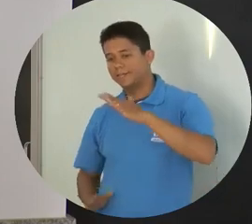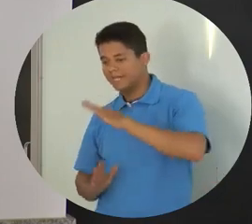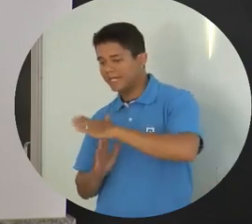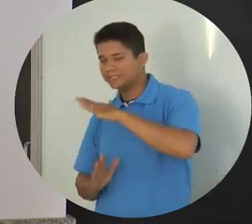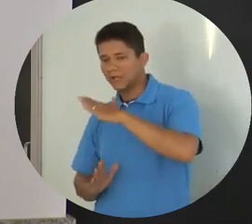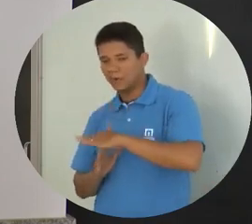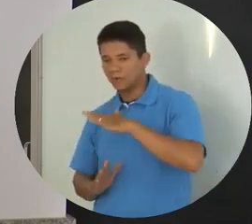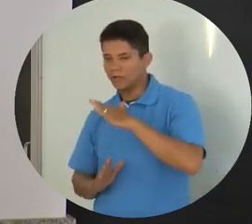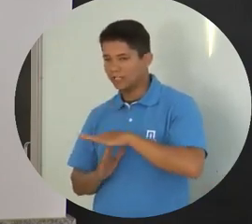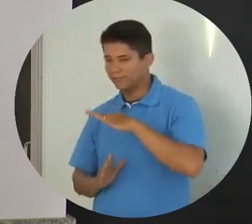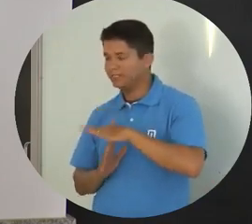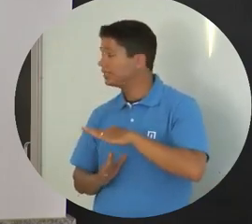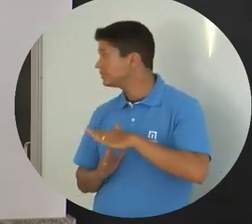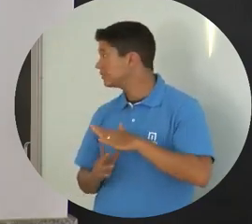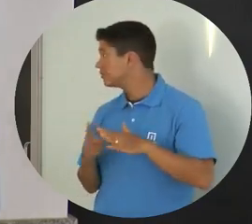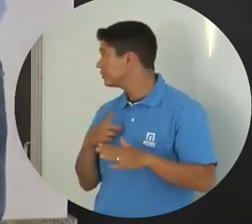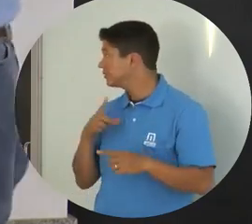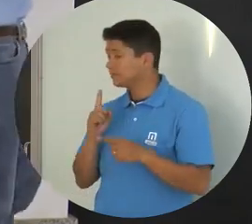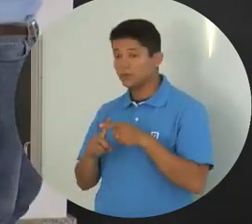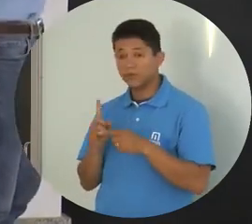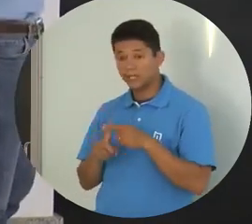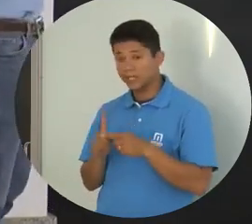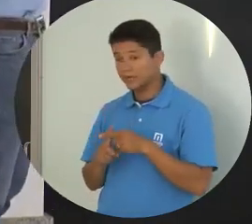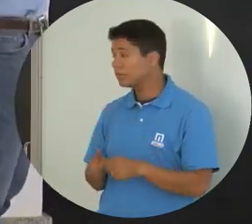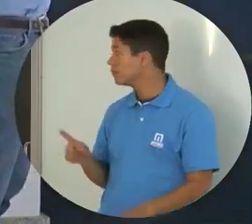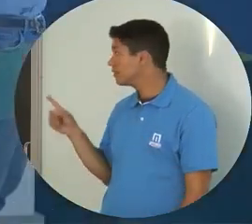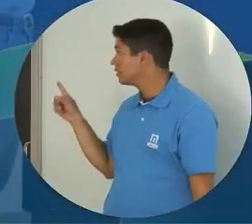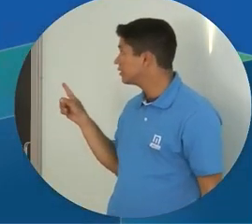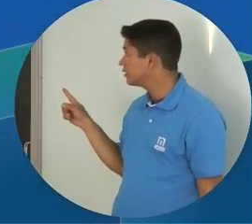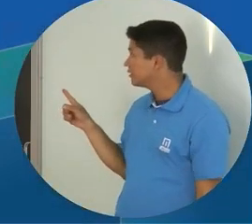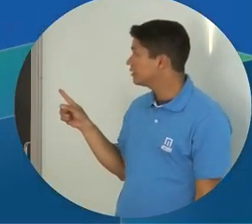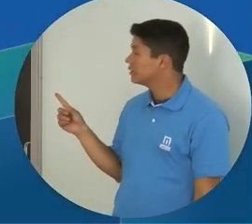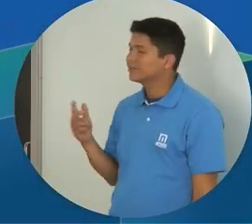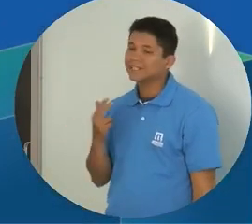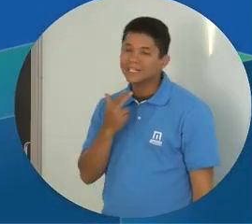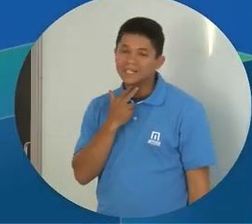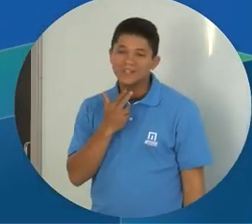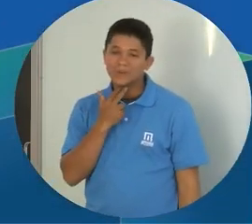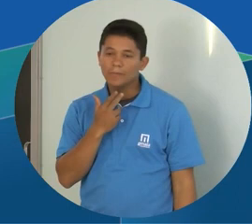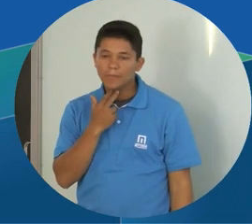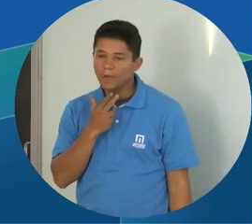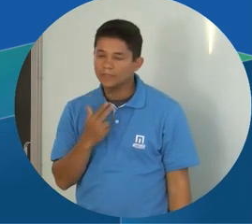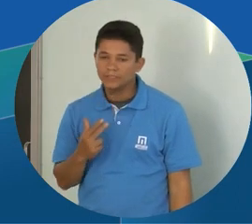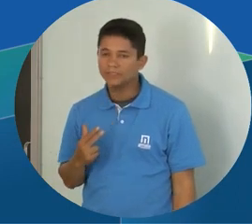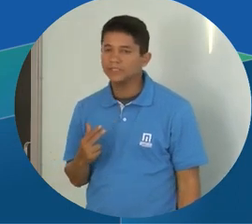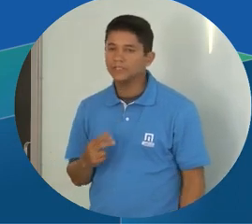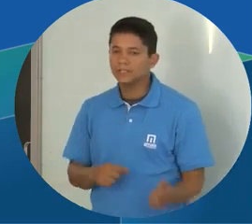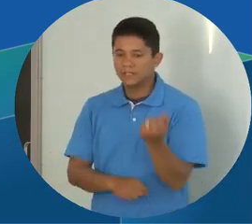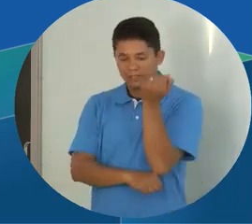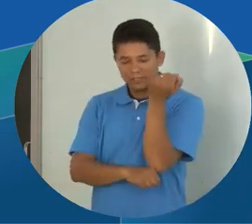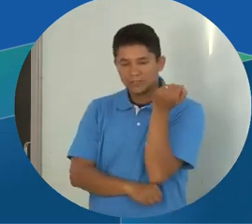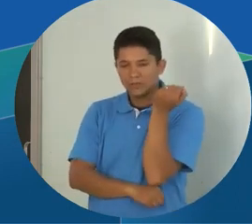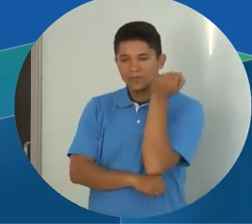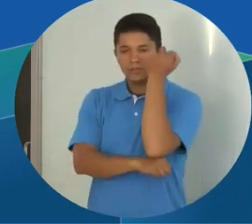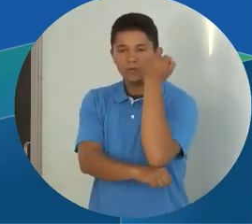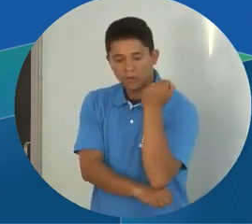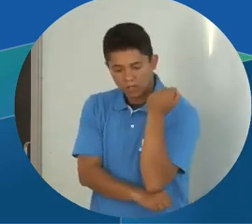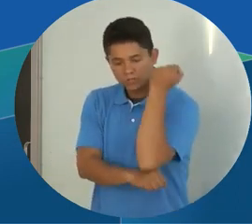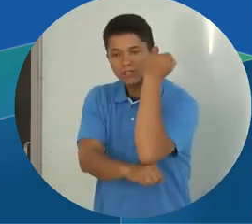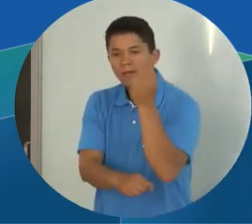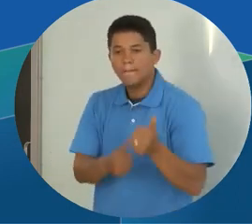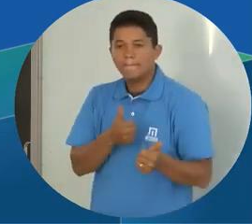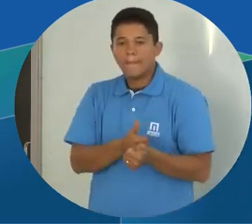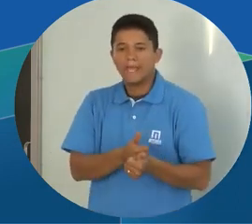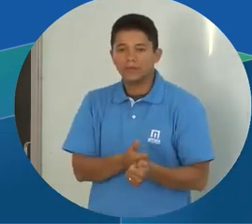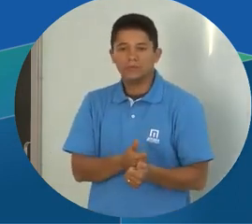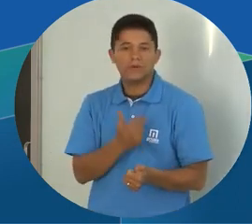limitação, porque você não pode instalar esses tirantes muito próximos.